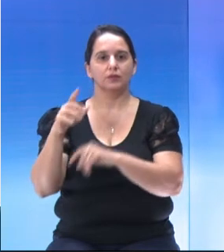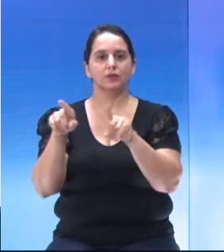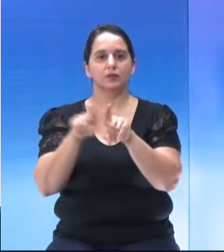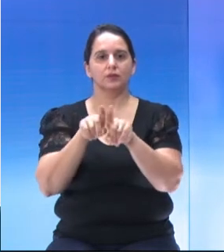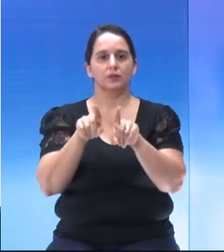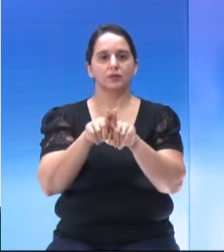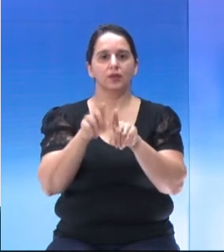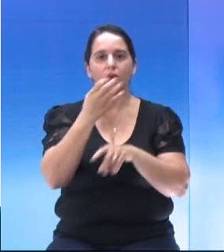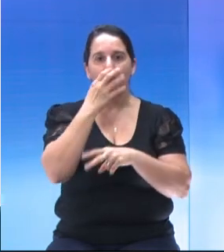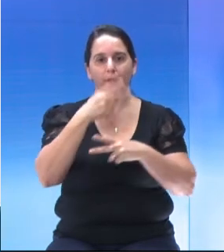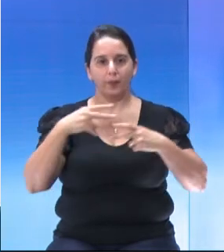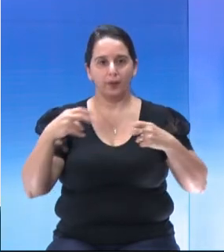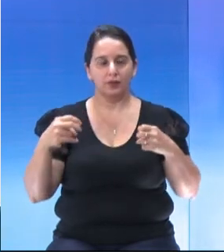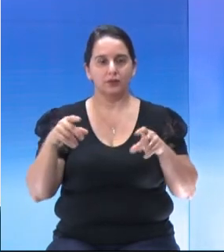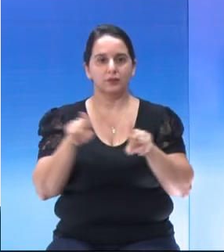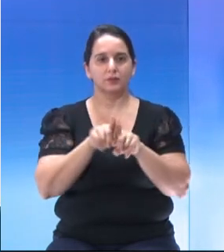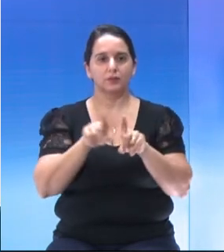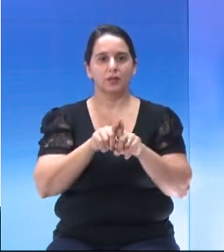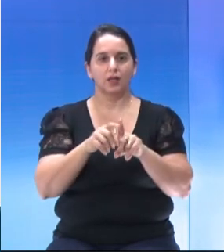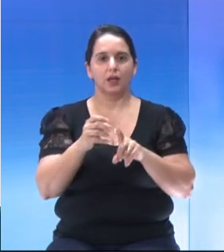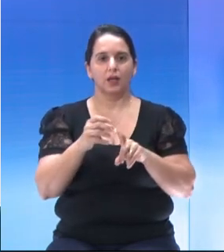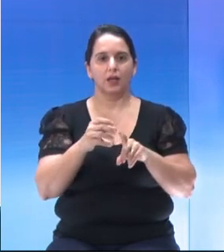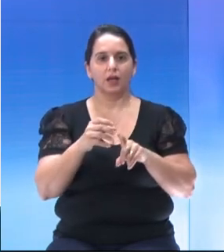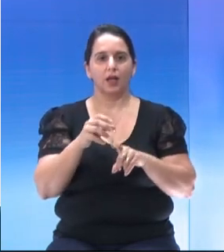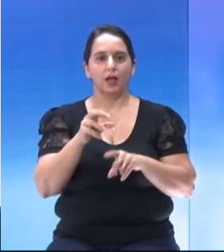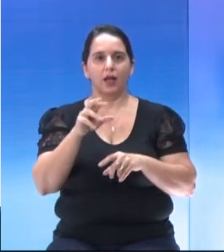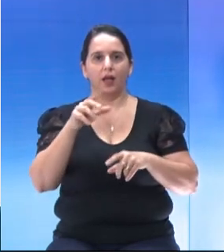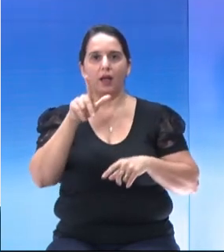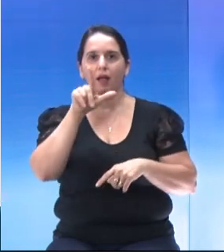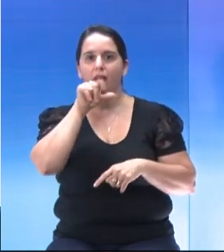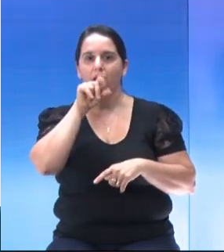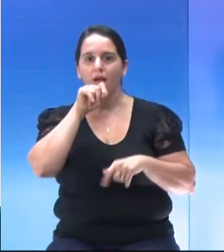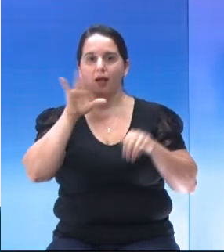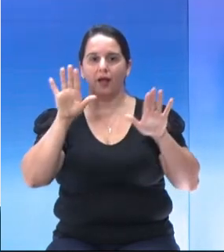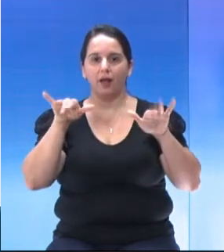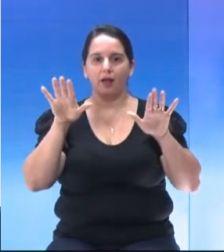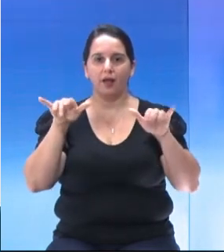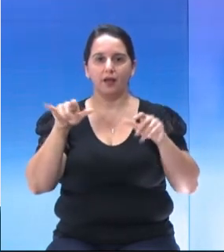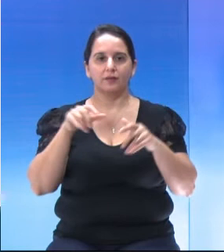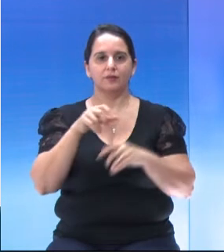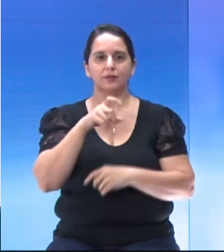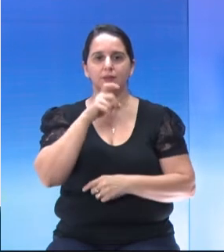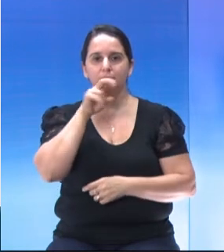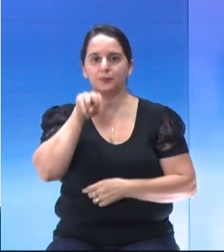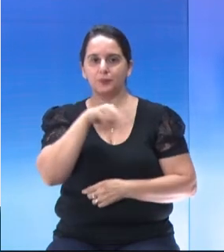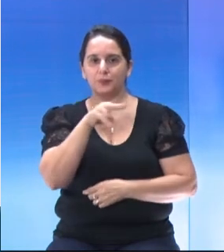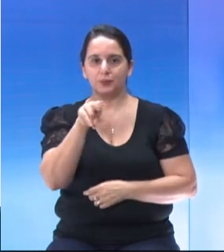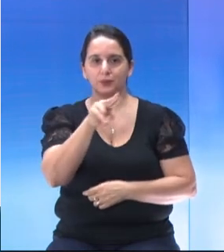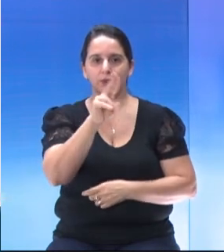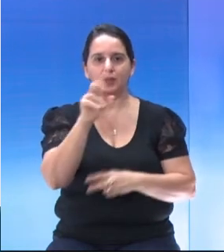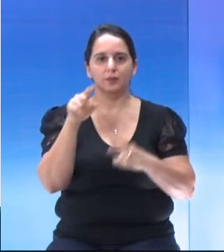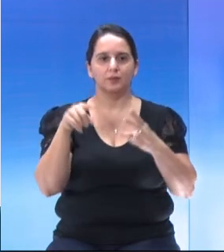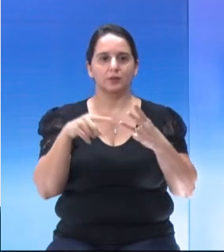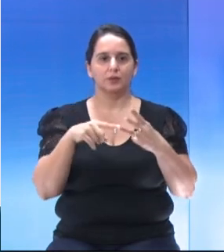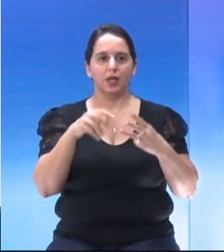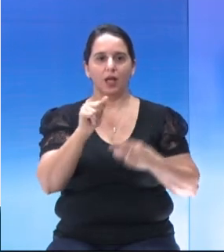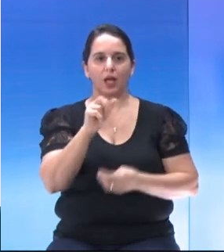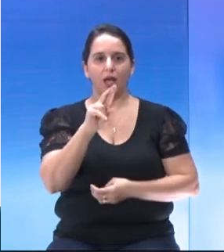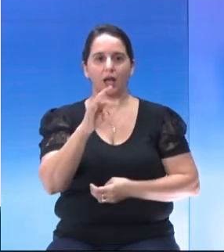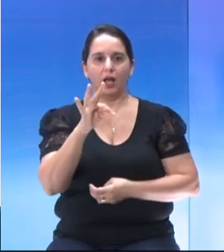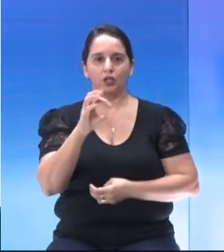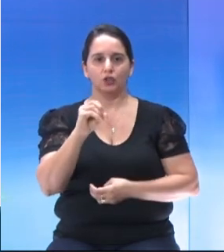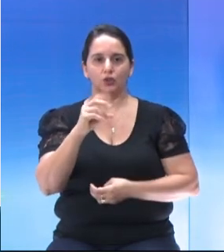predominantemente composta por animais, que são os roedores, aves, répteis e artrópodes, tá certo?